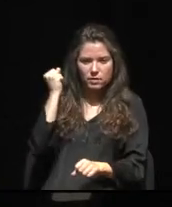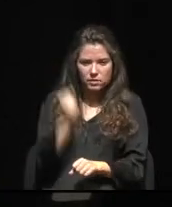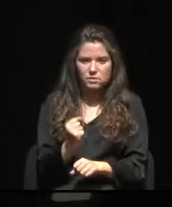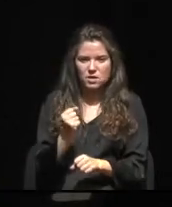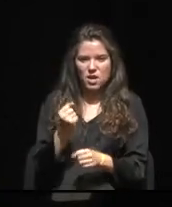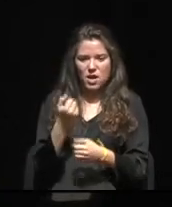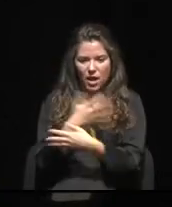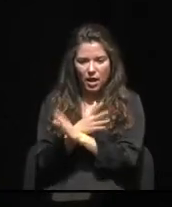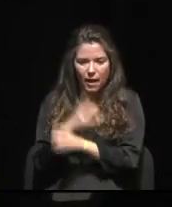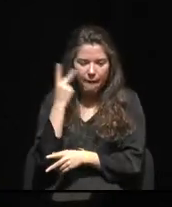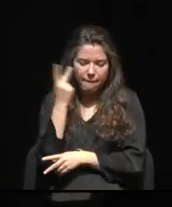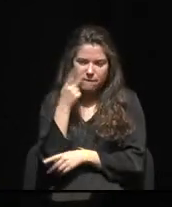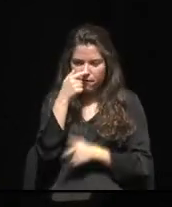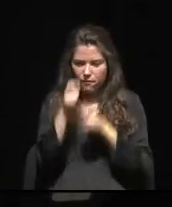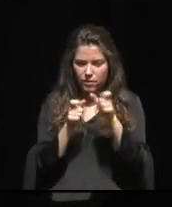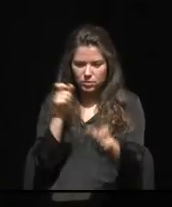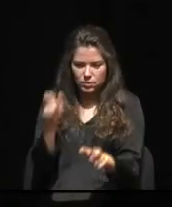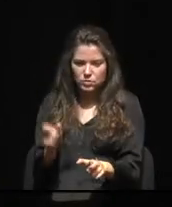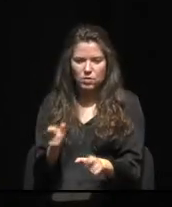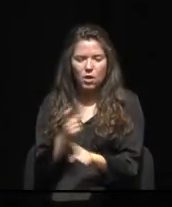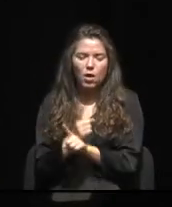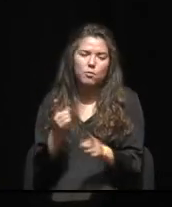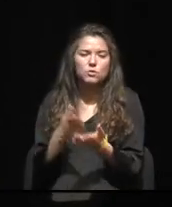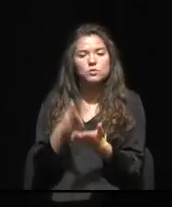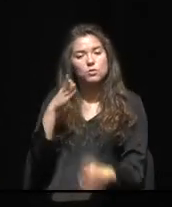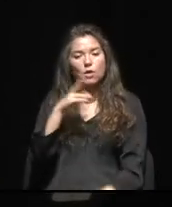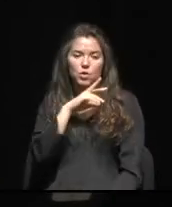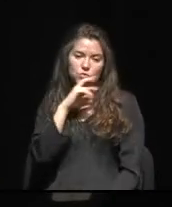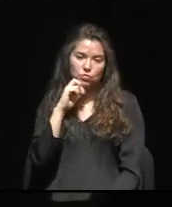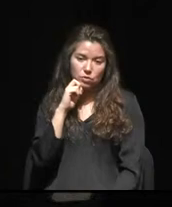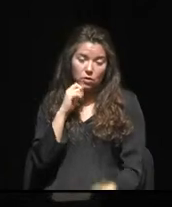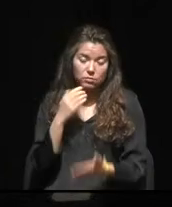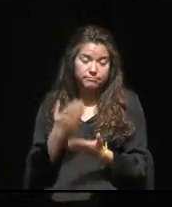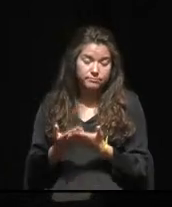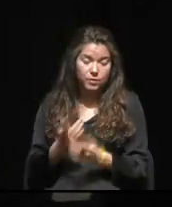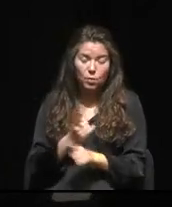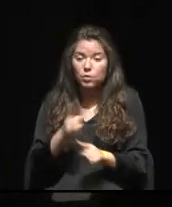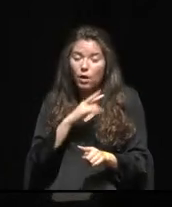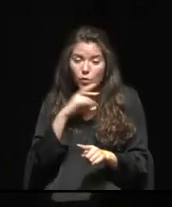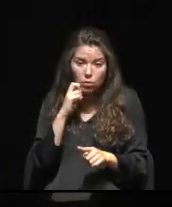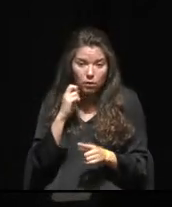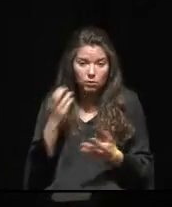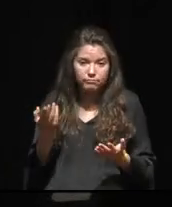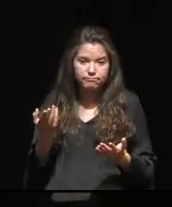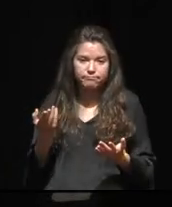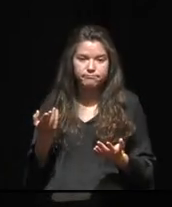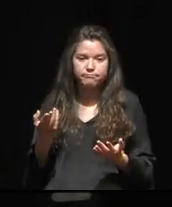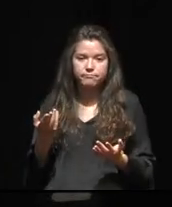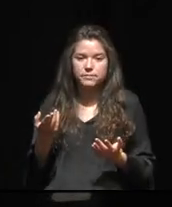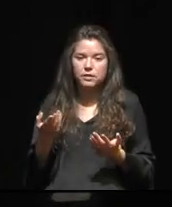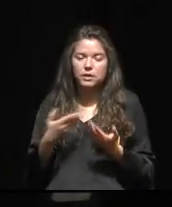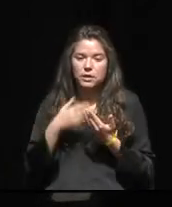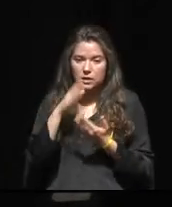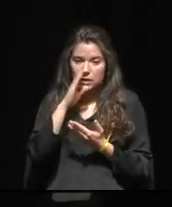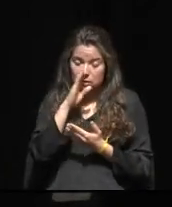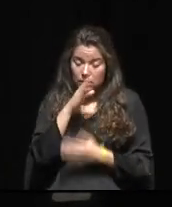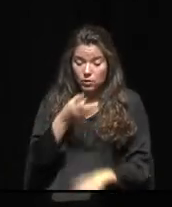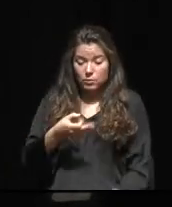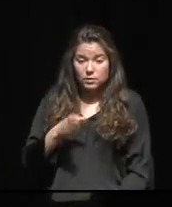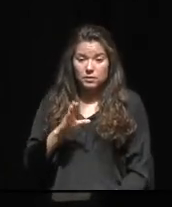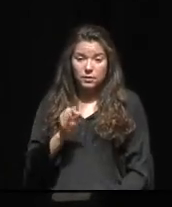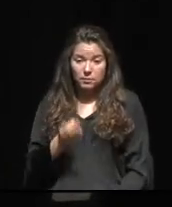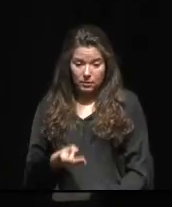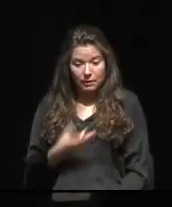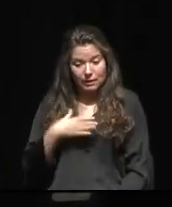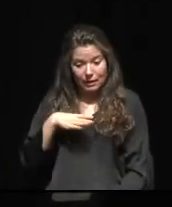queima vivas pessoas apenas porque são judeus porque são judeus se o PCP quer